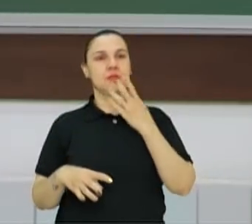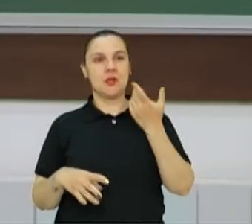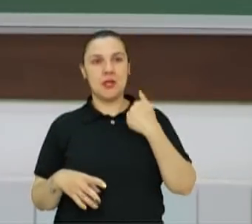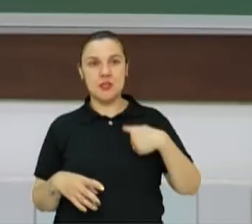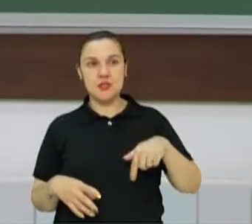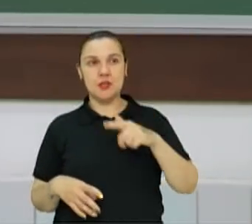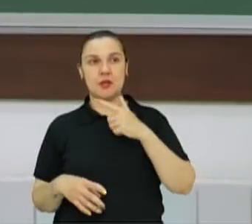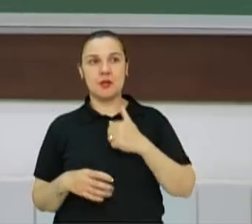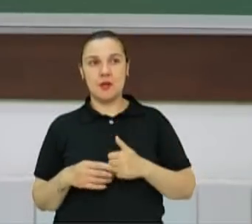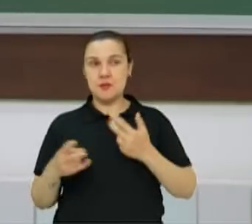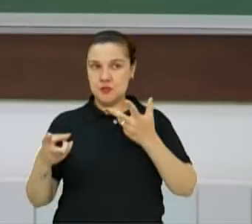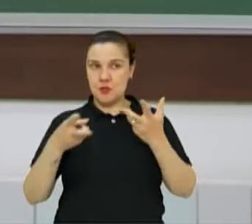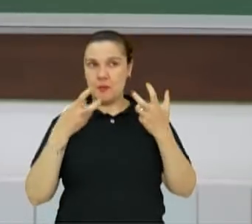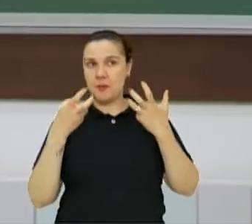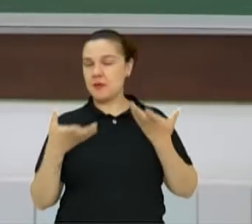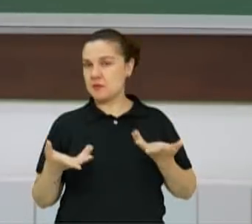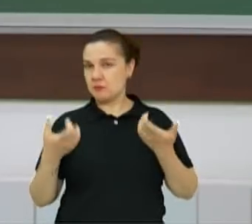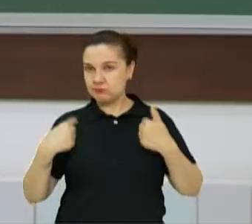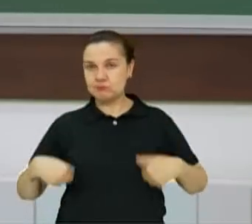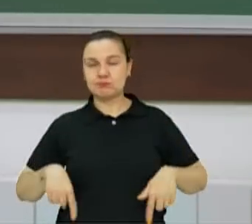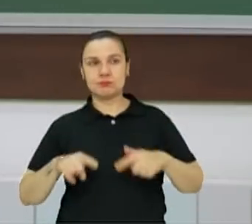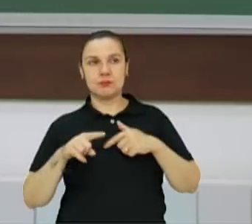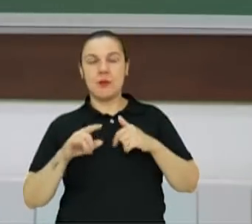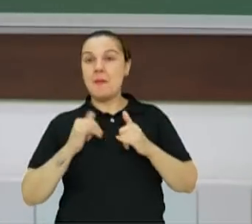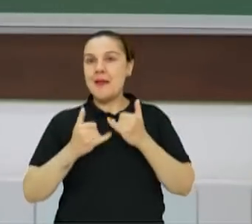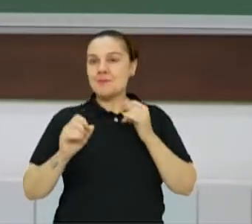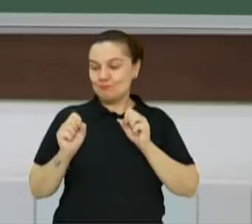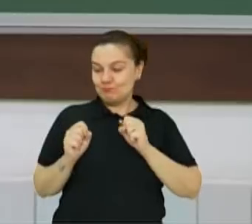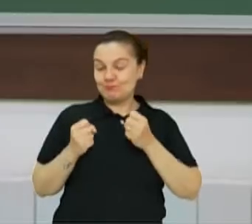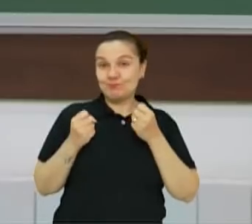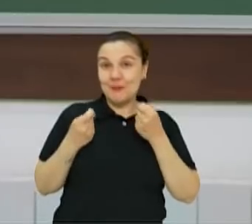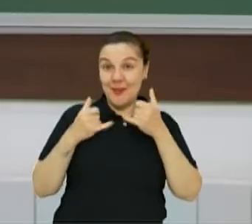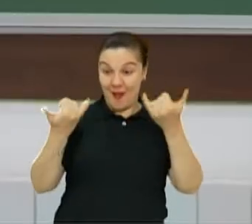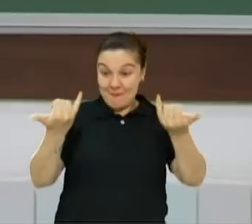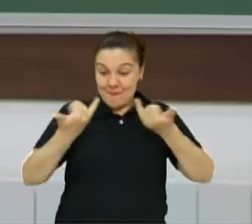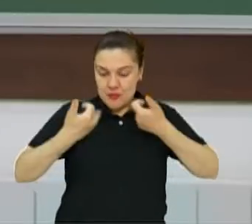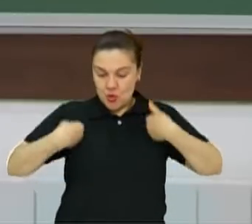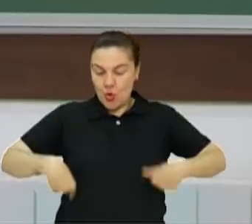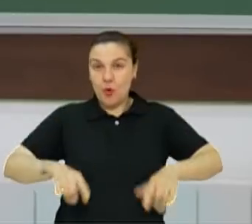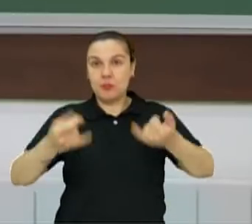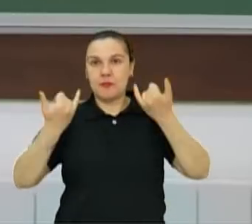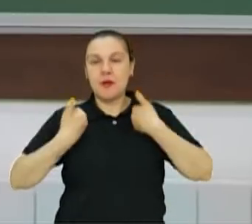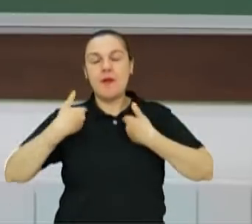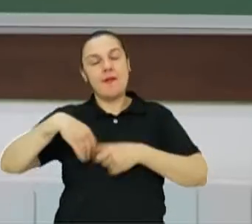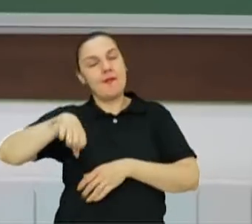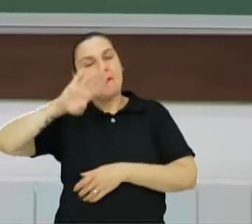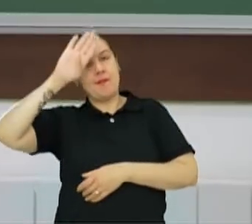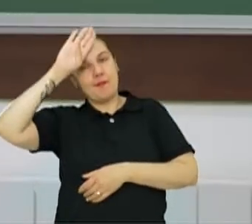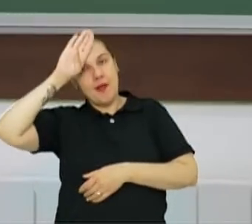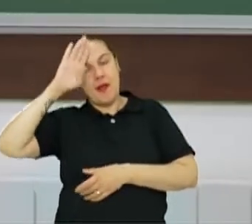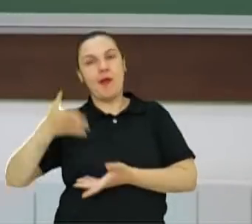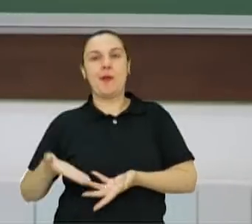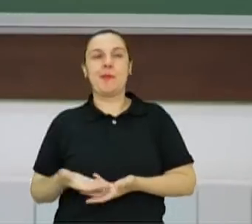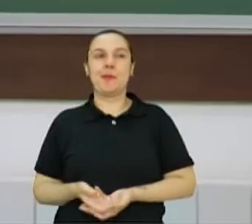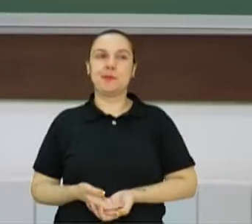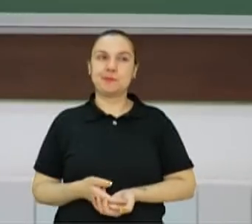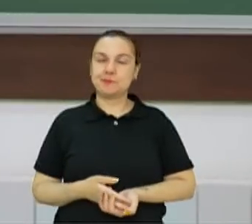gente percebe, o nosso corpo, ele dá sinais quando tem algo errado, febre, né,